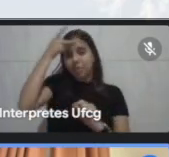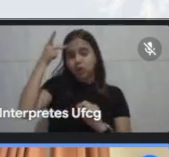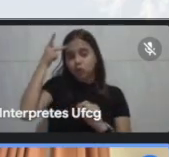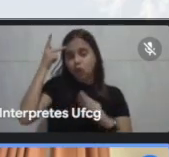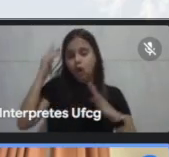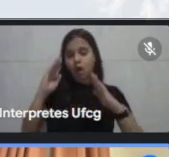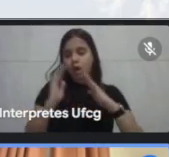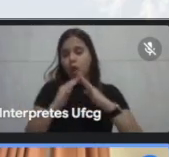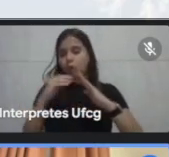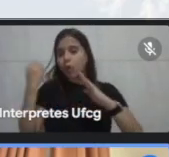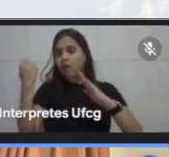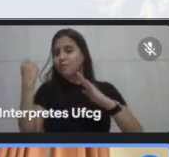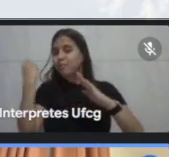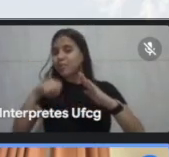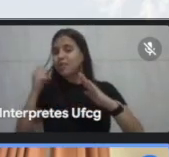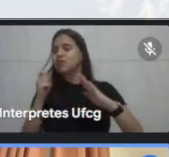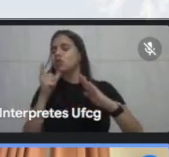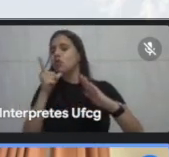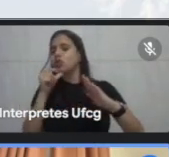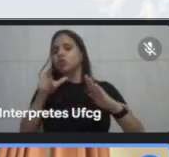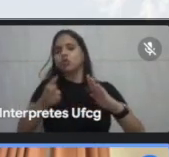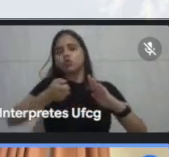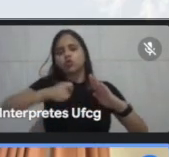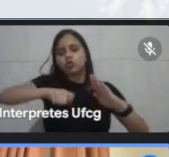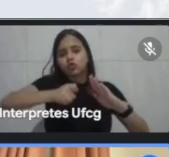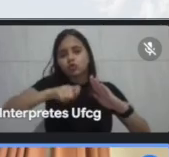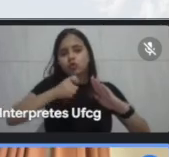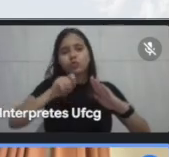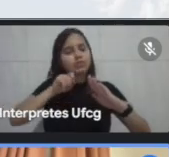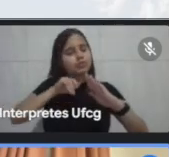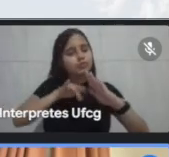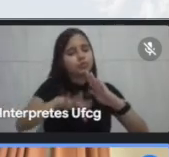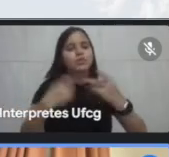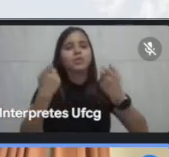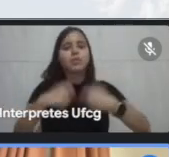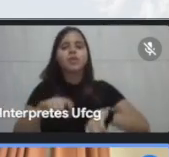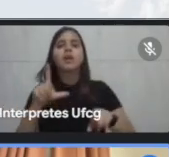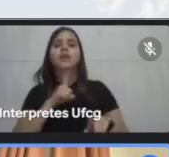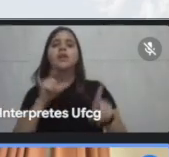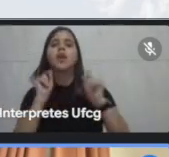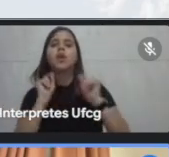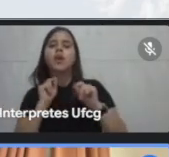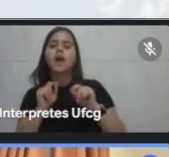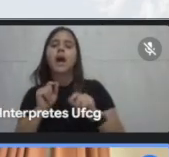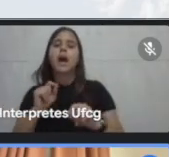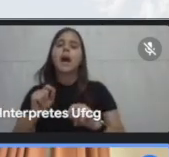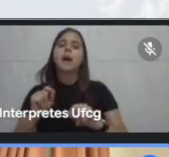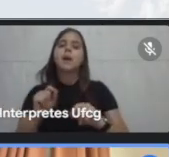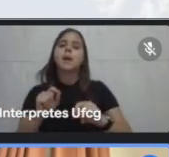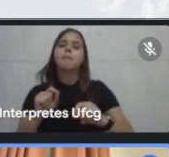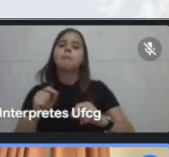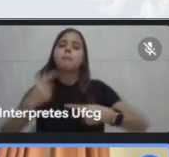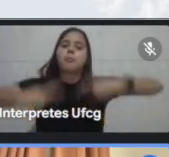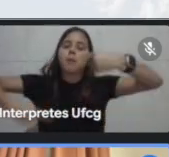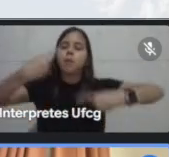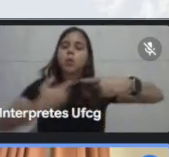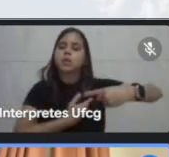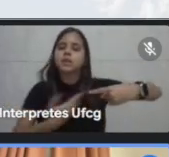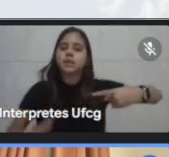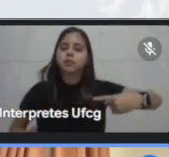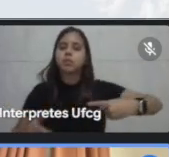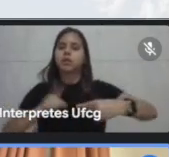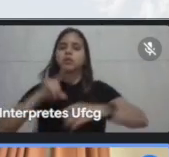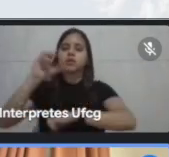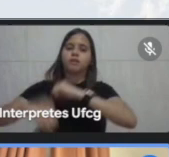da infraestrutura urbana, com o intuito de subsidiar políticas públicas para um desenvolvimento urbano mais sustentável. Quando eu falo em